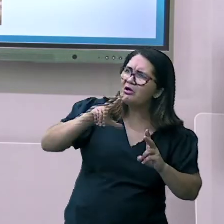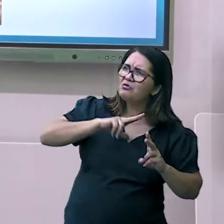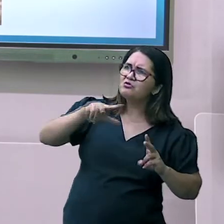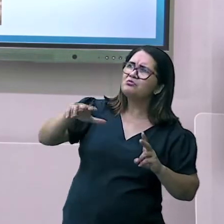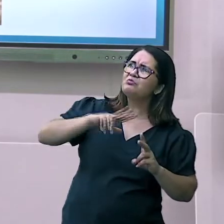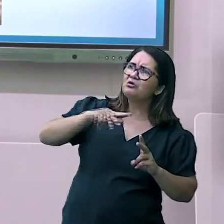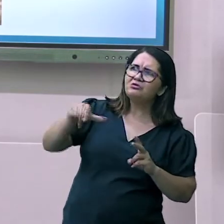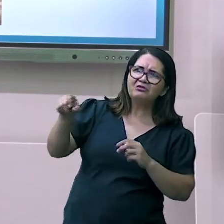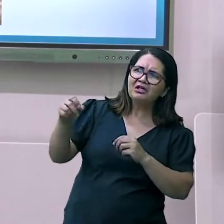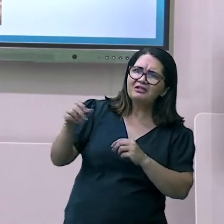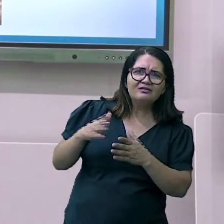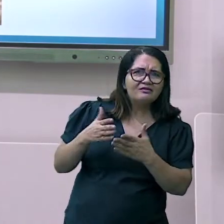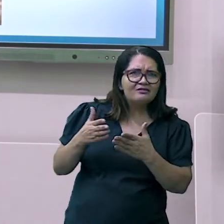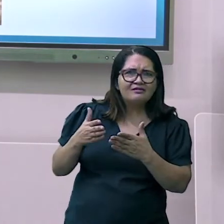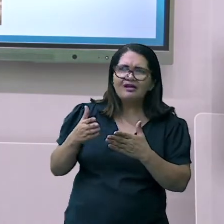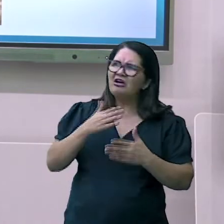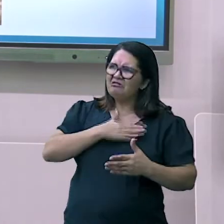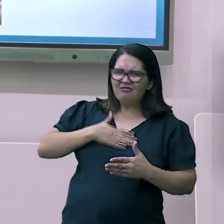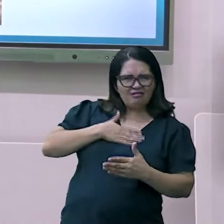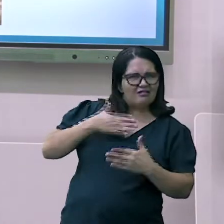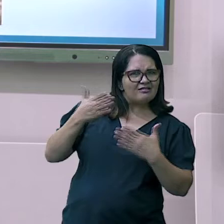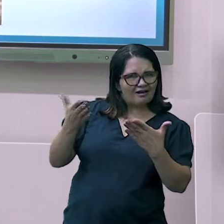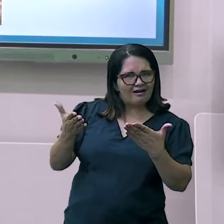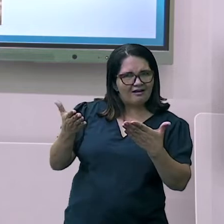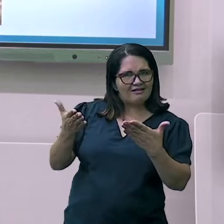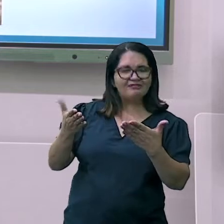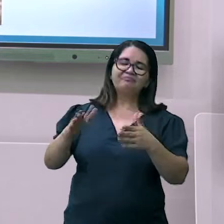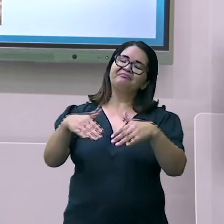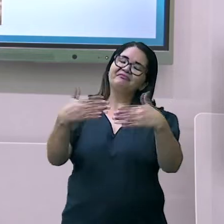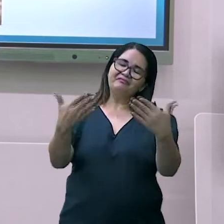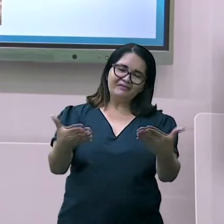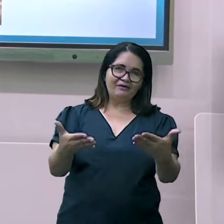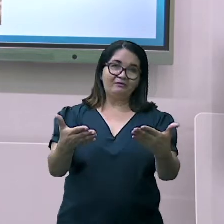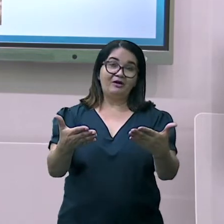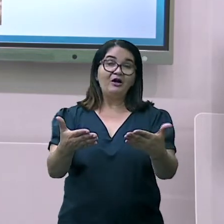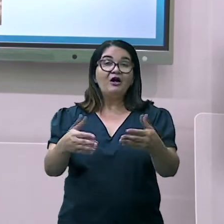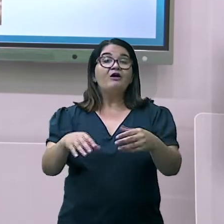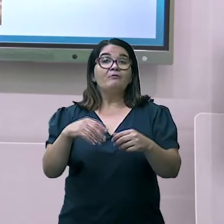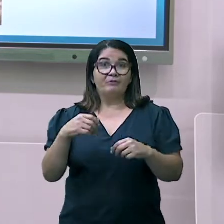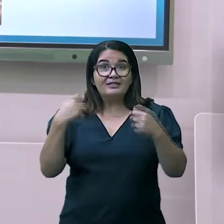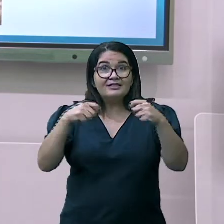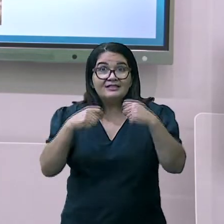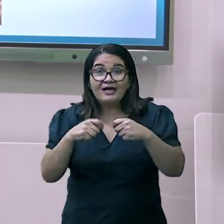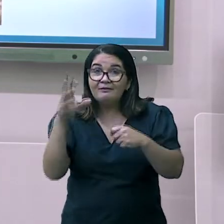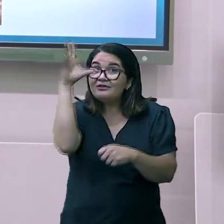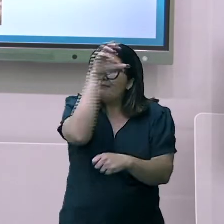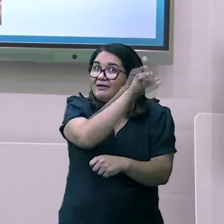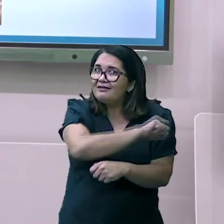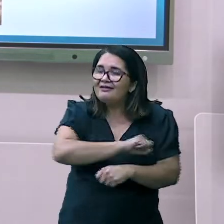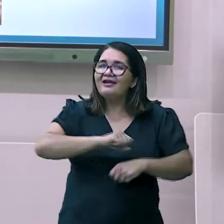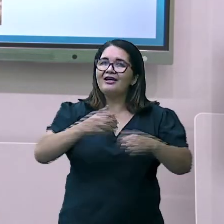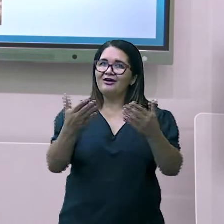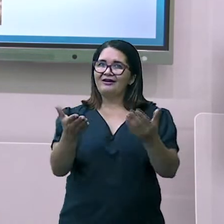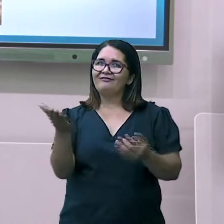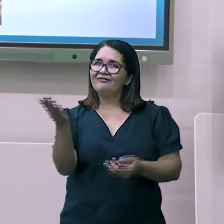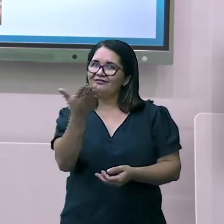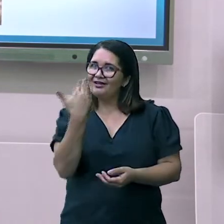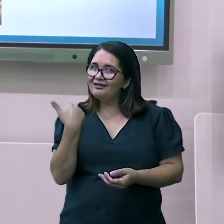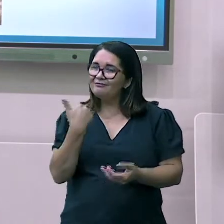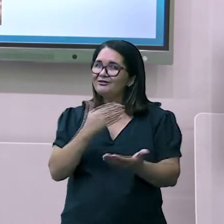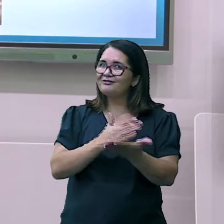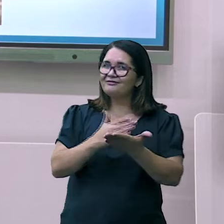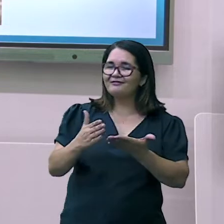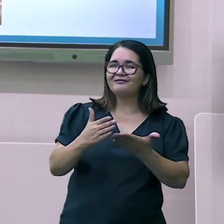foi pacífica? Para responder essas e outras perguntas, vamos dar início à nossa aula de hoje?